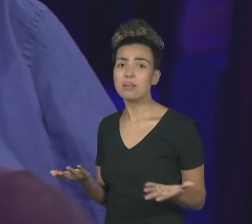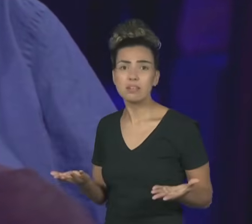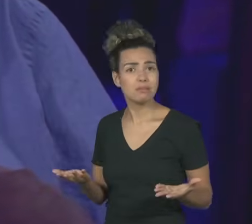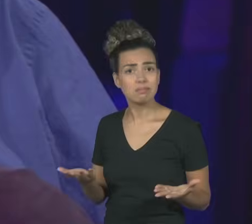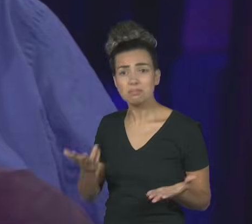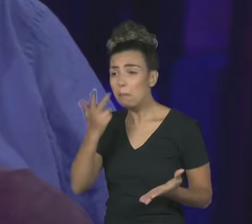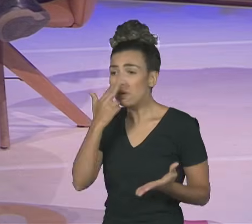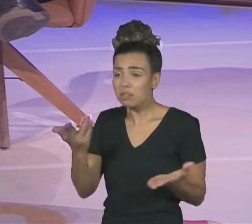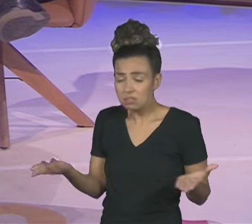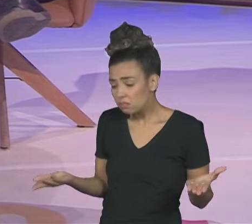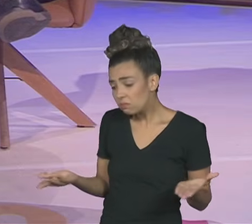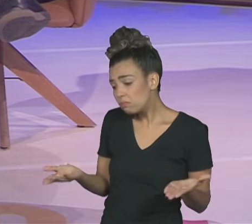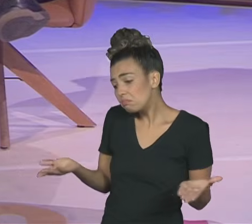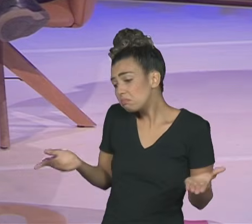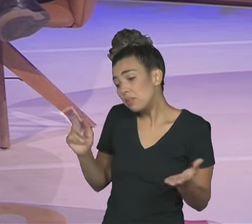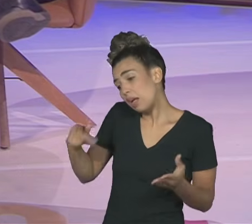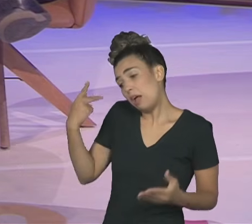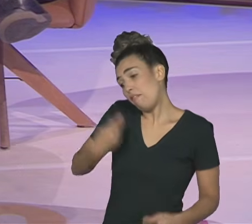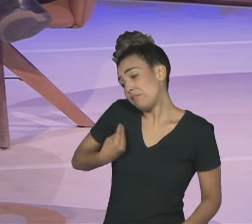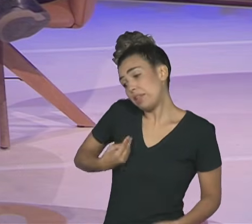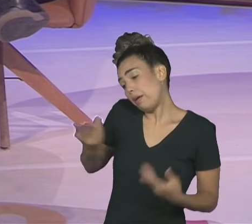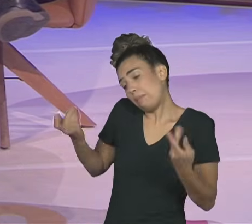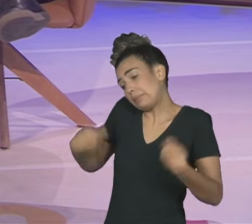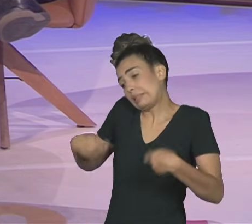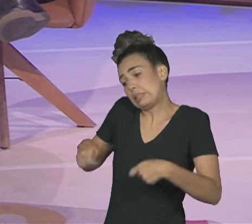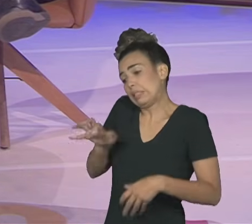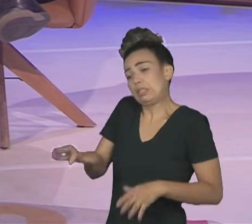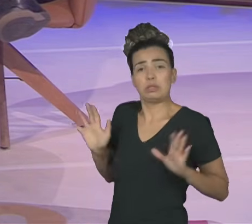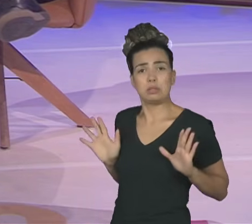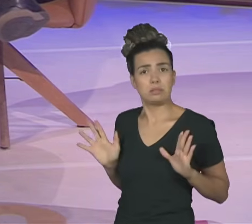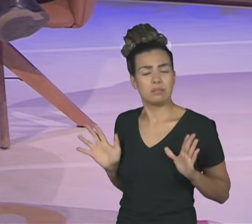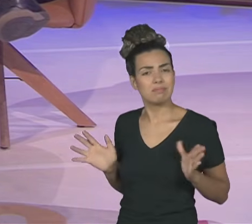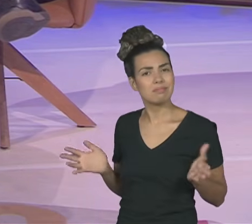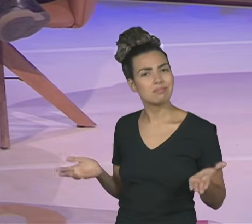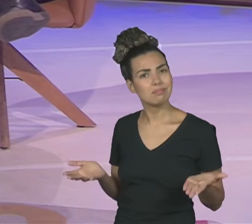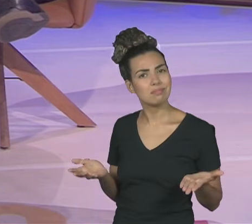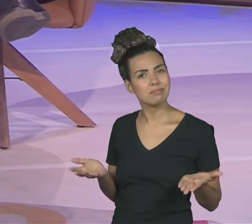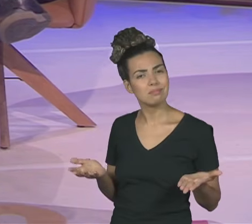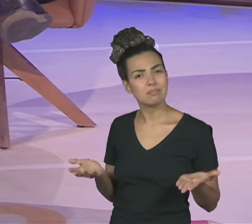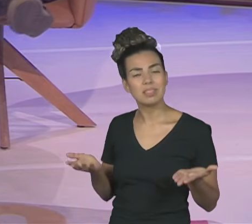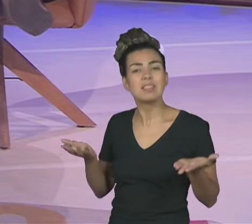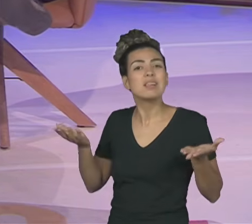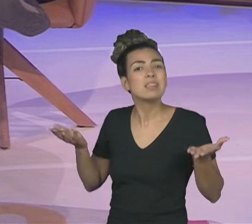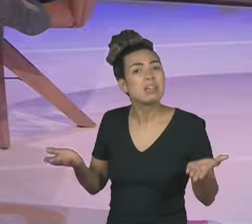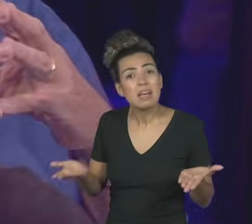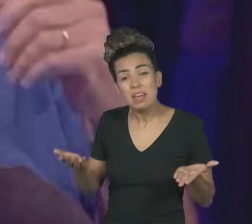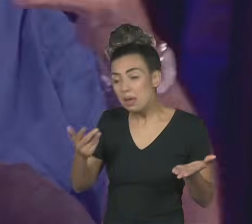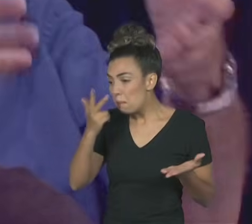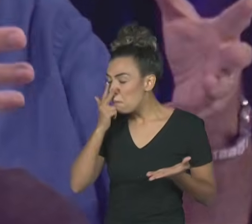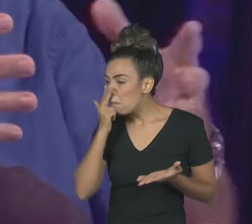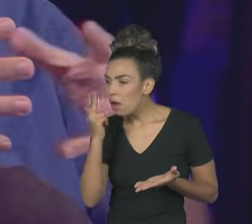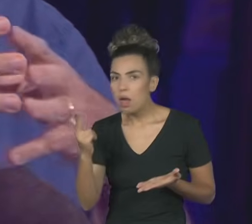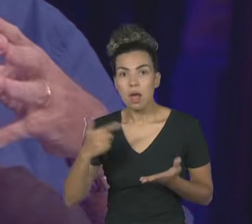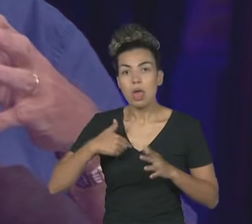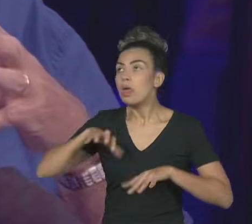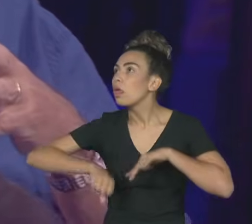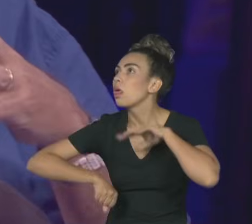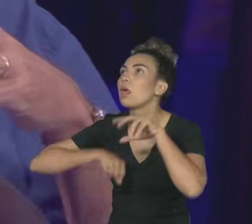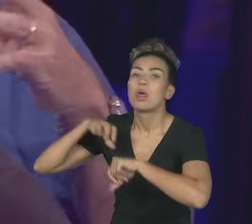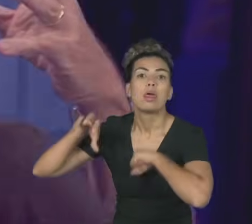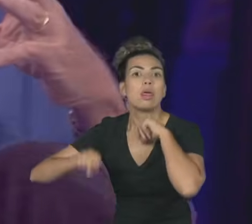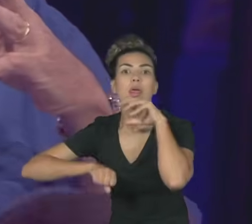obrigação. E se você fica aquém desse vaticínio, aquém